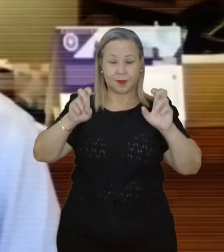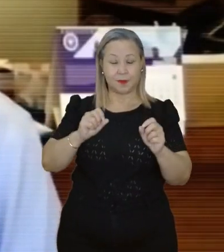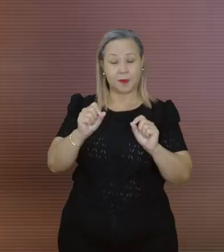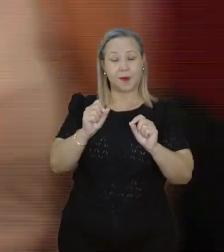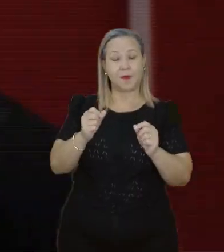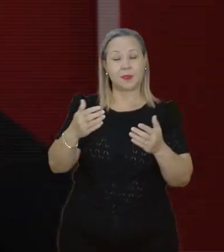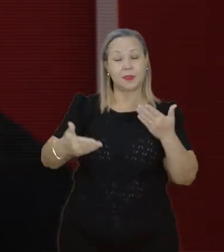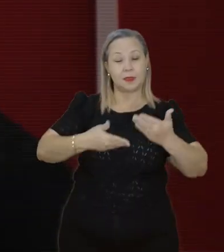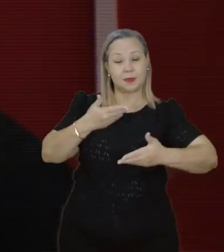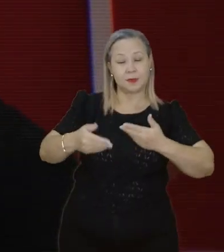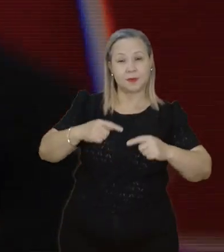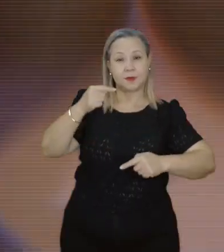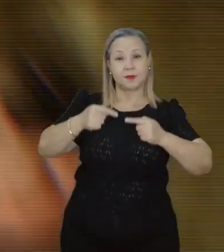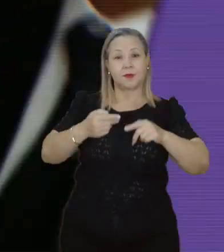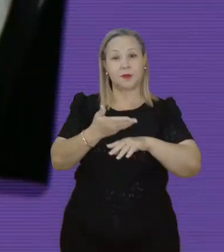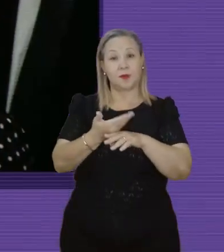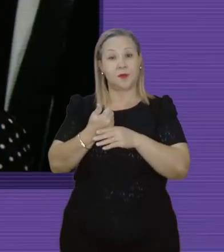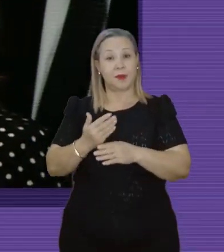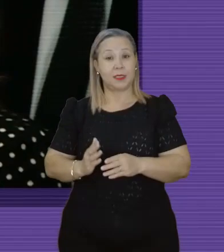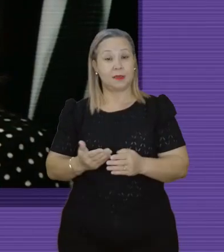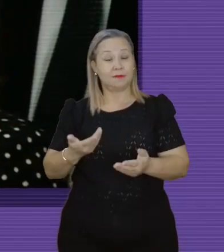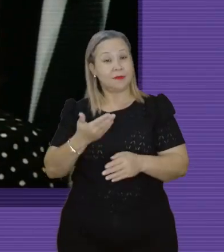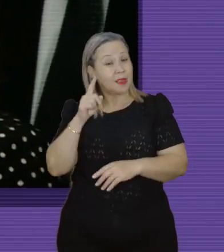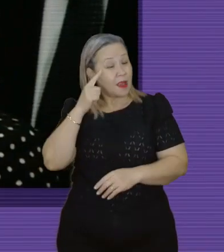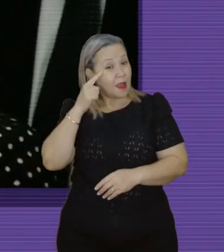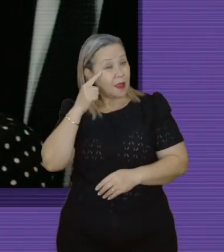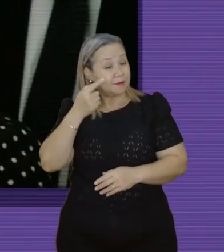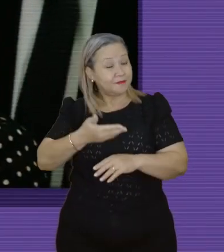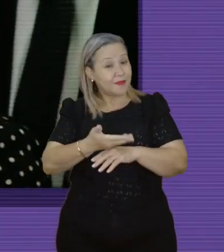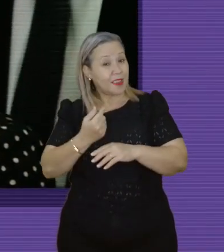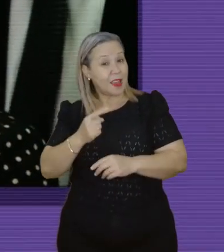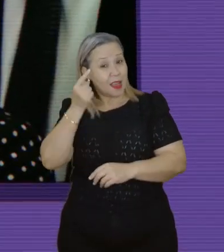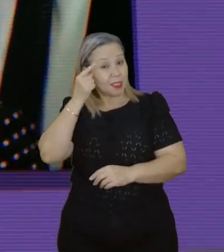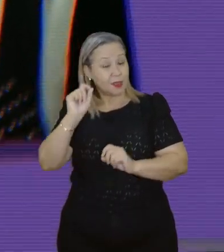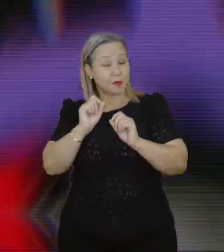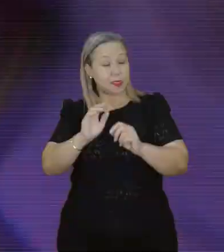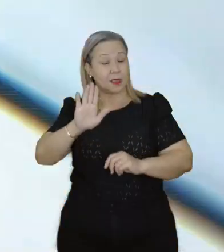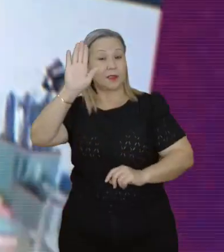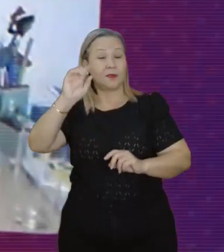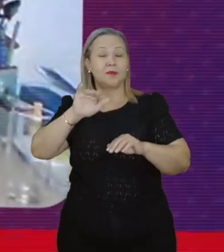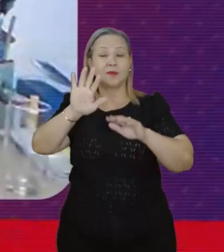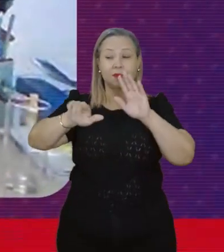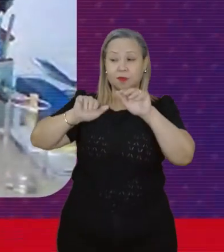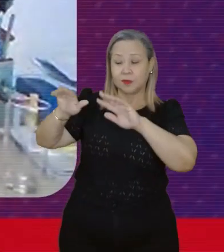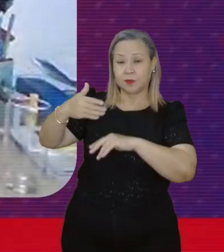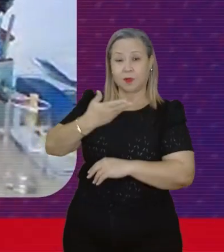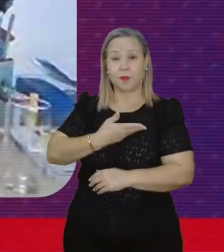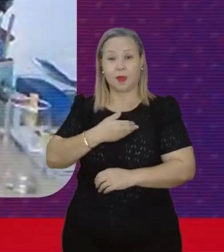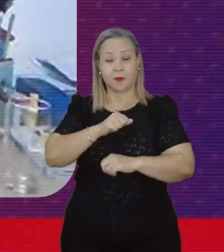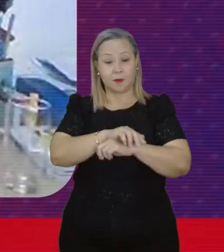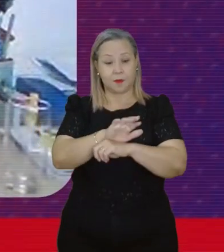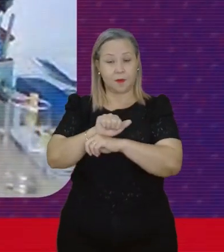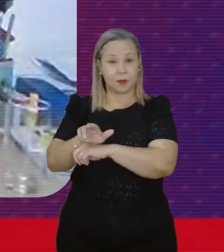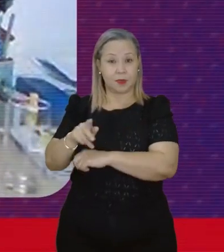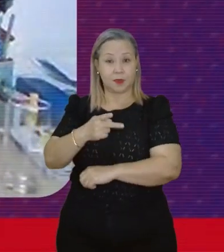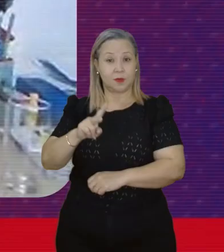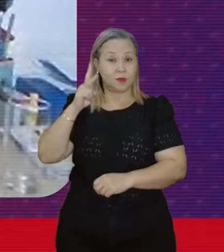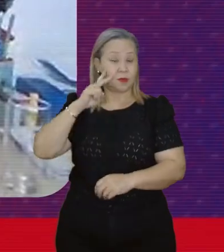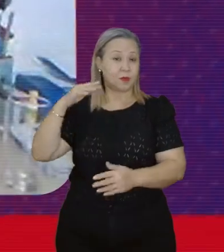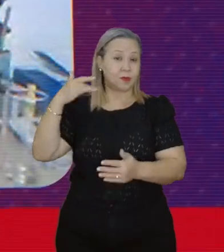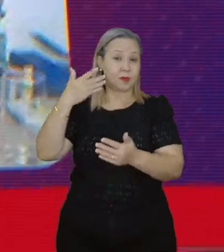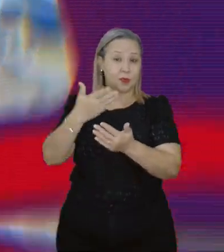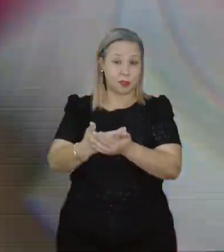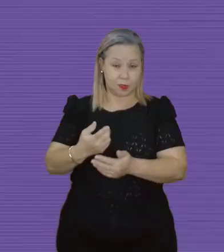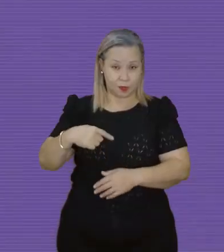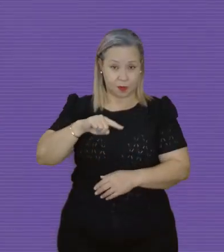começa muito antes de se pensar em uma candidatura, convidamos companheiras de todos os cantos do país para compartilhar suas histórias e trajetórias com a